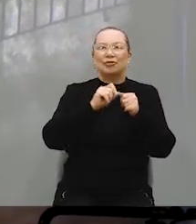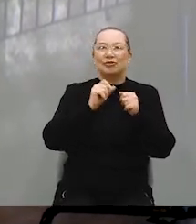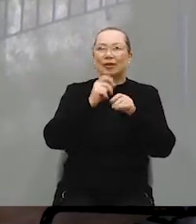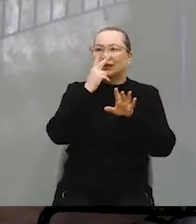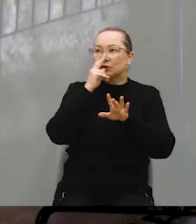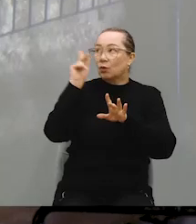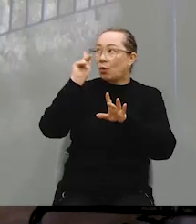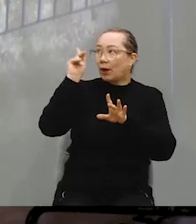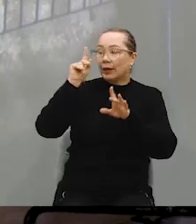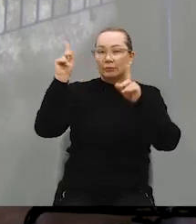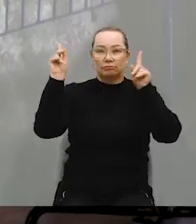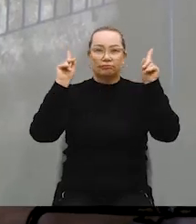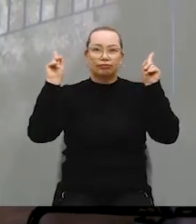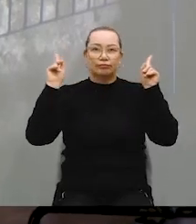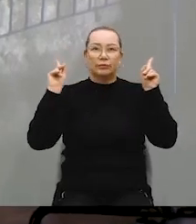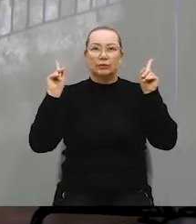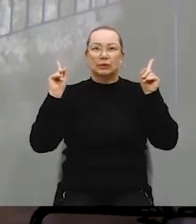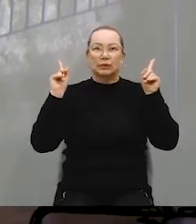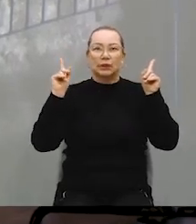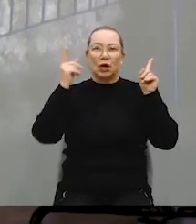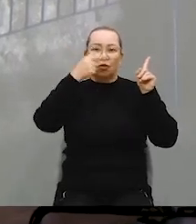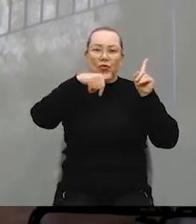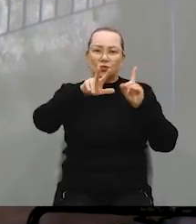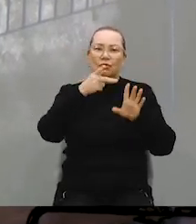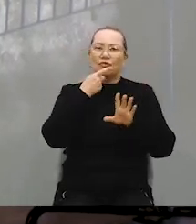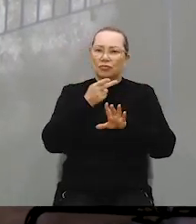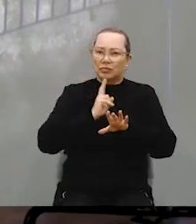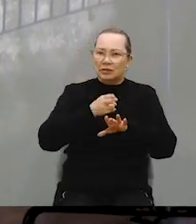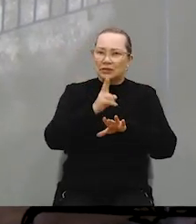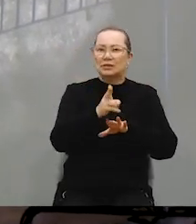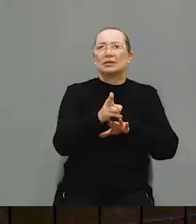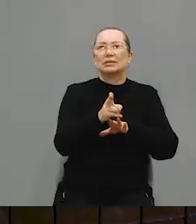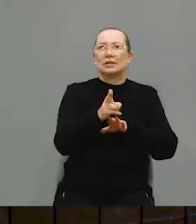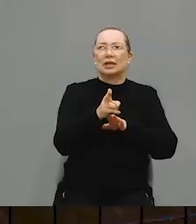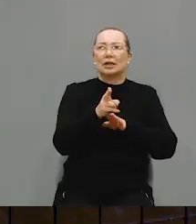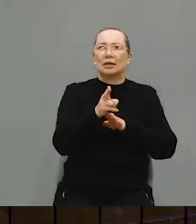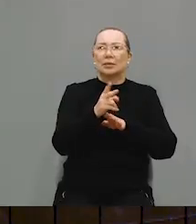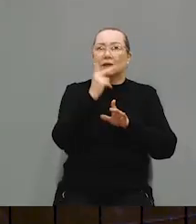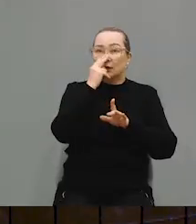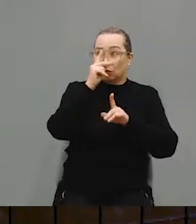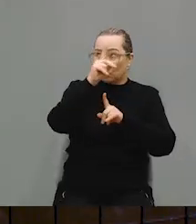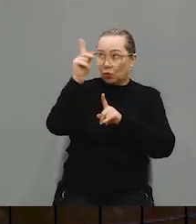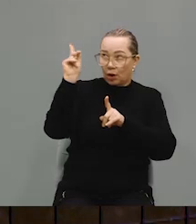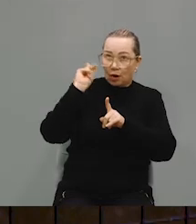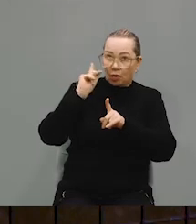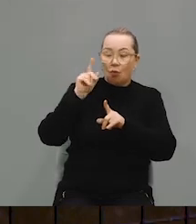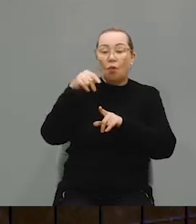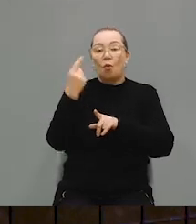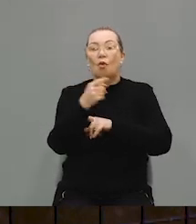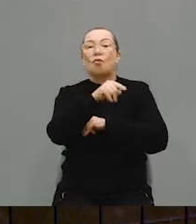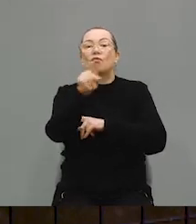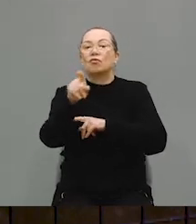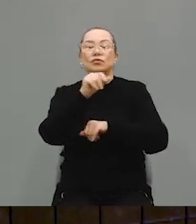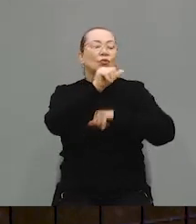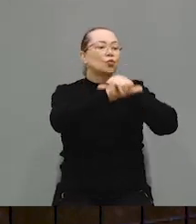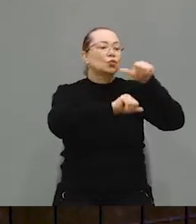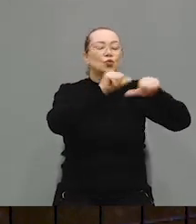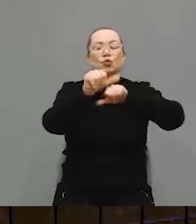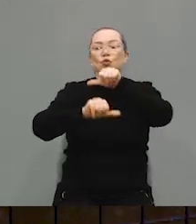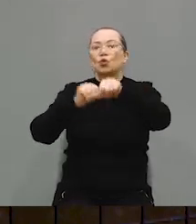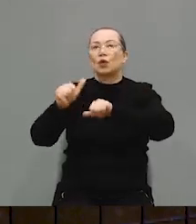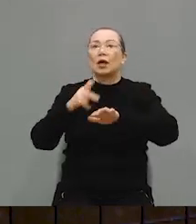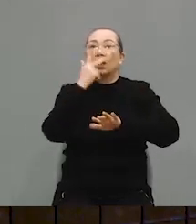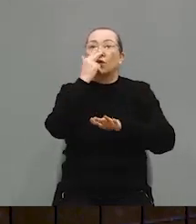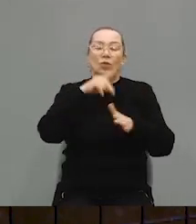na exposição. Vocês vão repetir sempre essas telas ou vocês também pretendem variar, tal